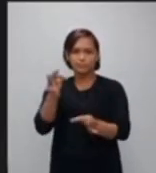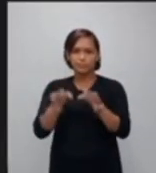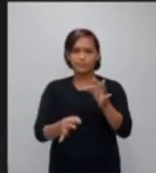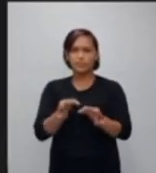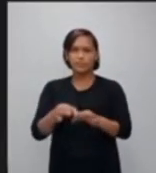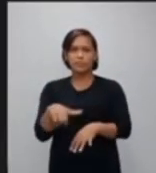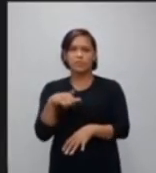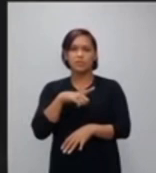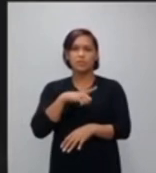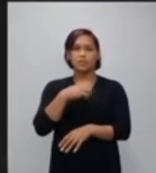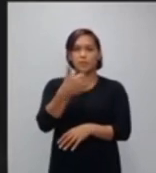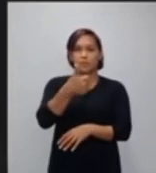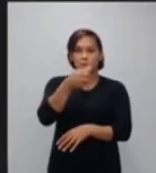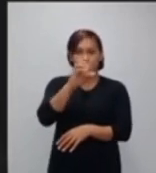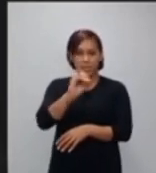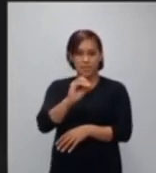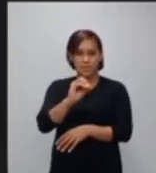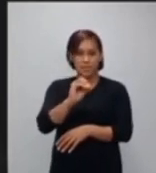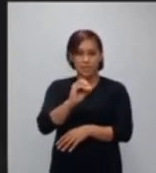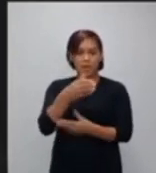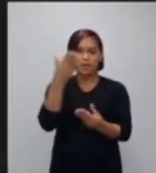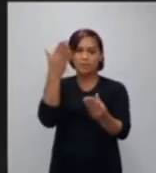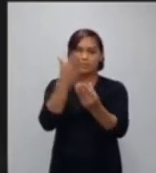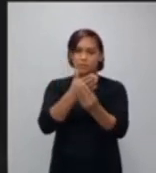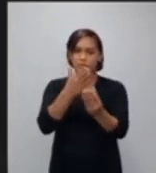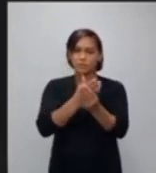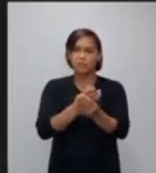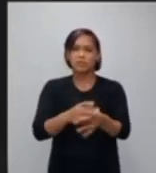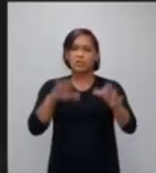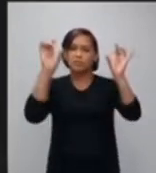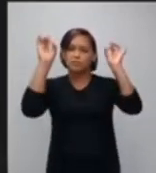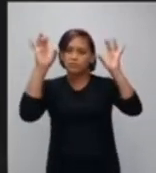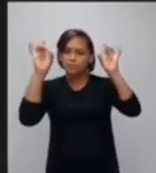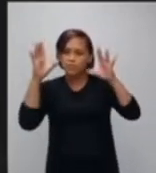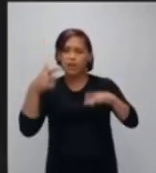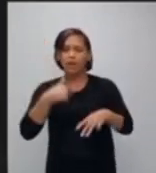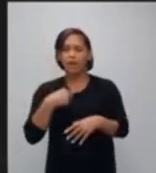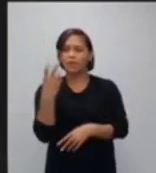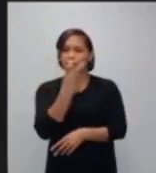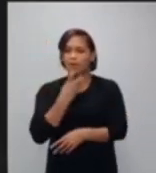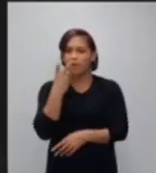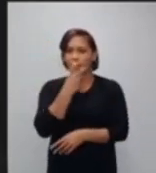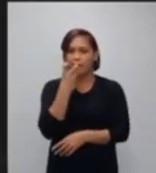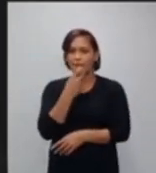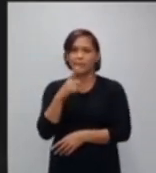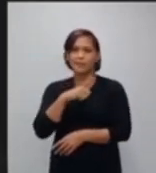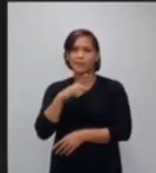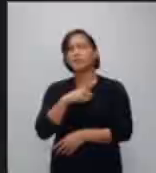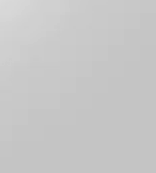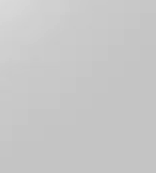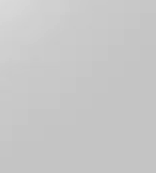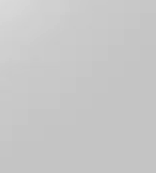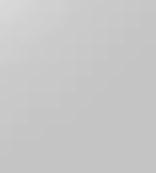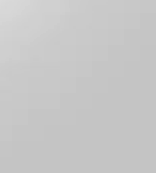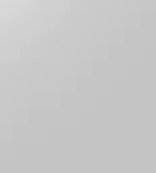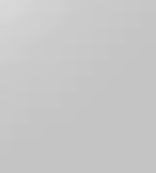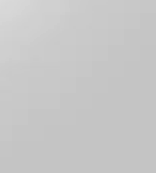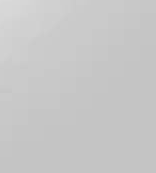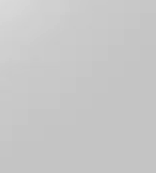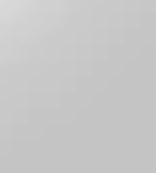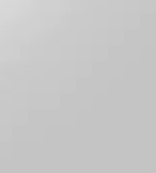e determinaram que o ex-empregado EA esposa permaneçam no plano ou seria violado o princípio da boa-fé objetiva